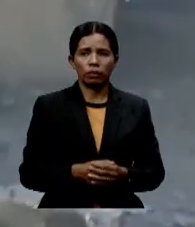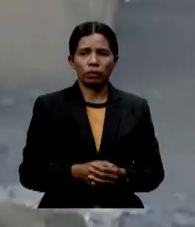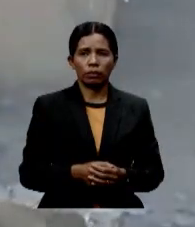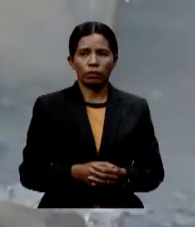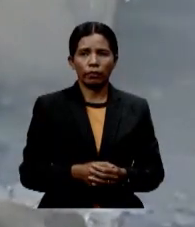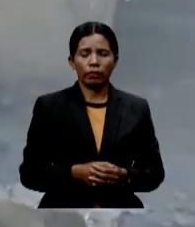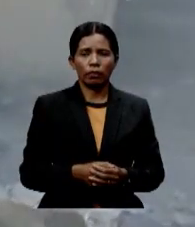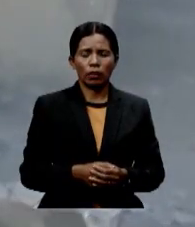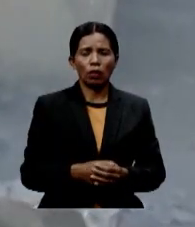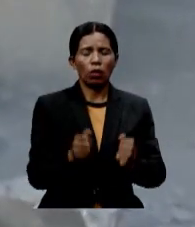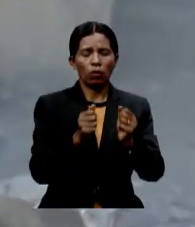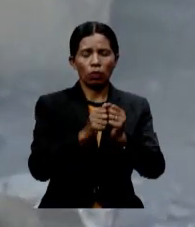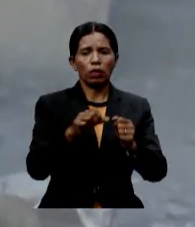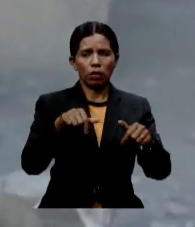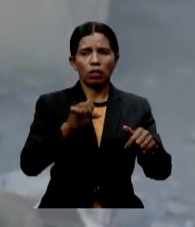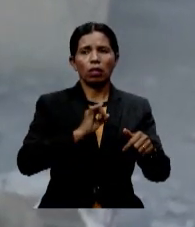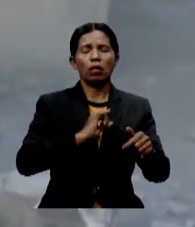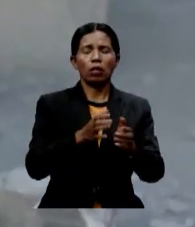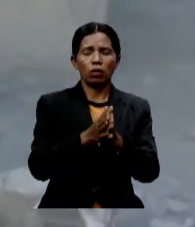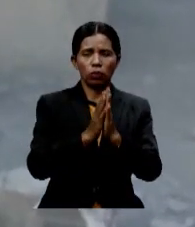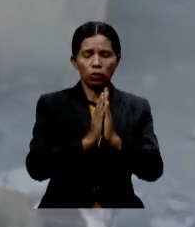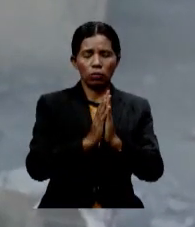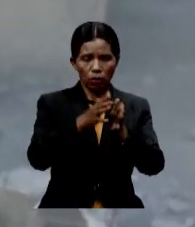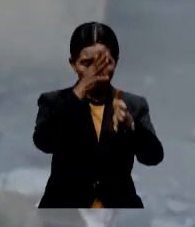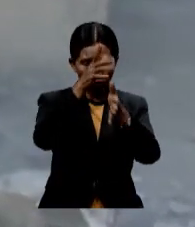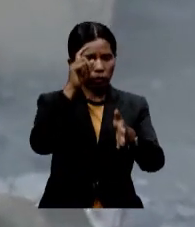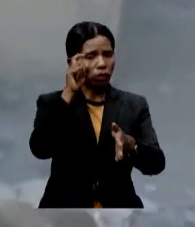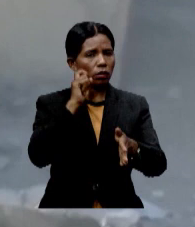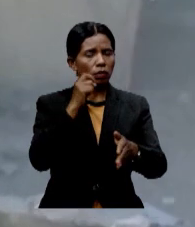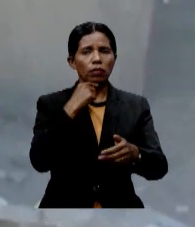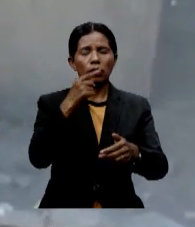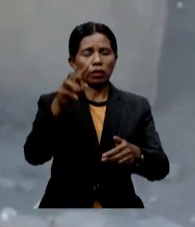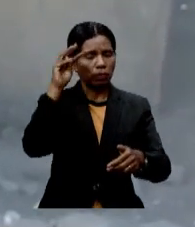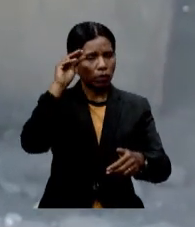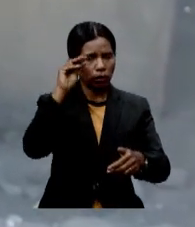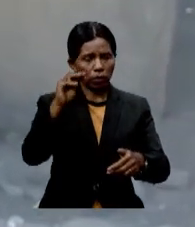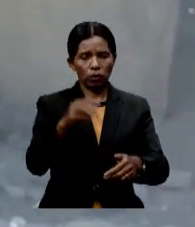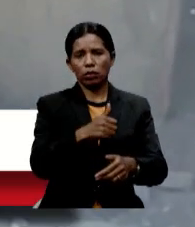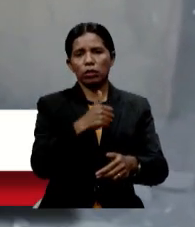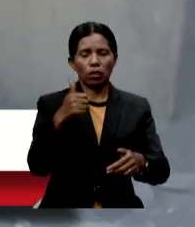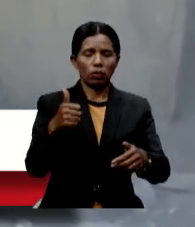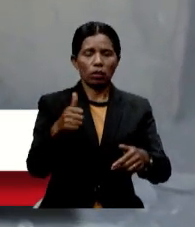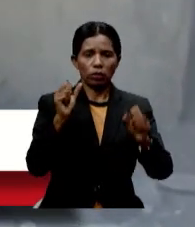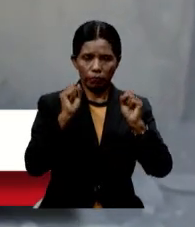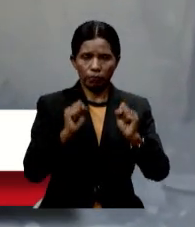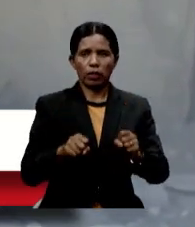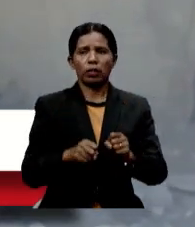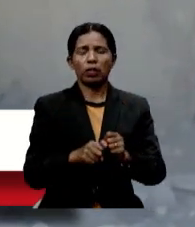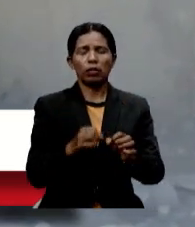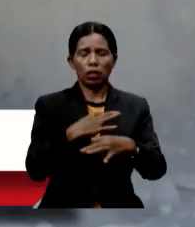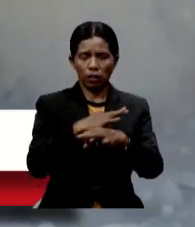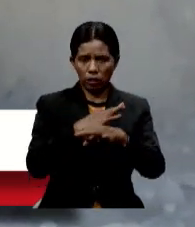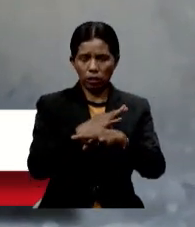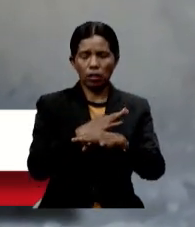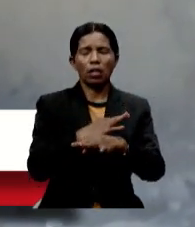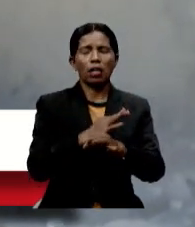tá fora né a usuva abonana a tua alerta vai ministério competente a tu vele normalizar a situação